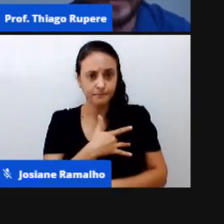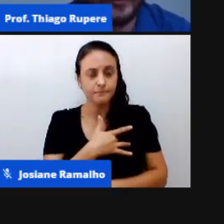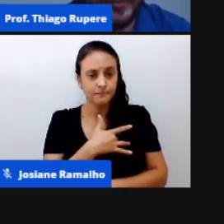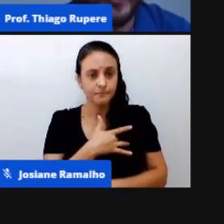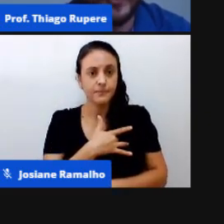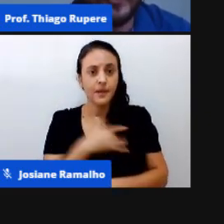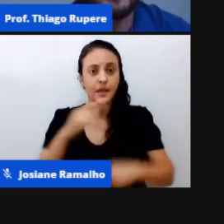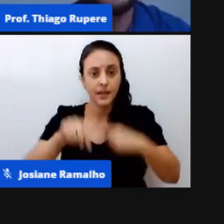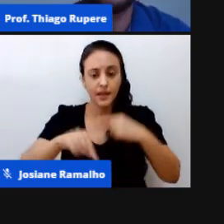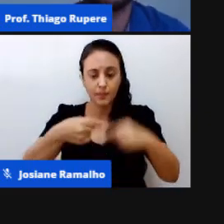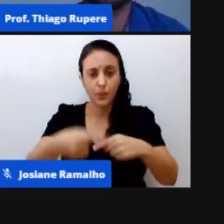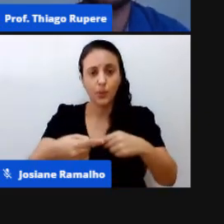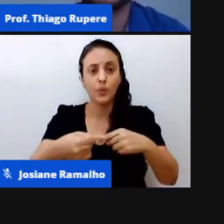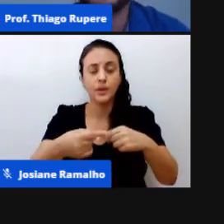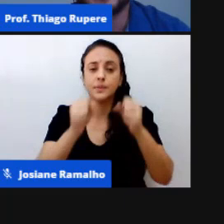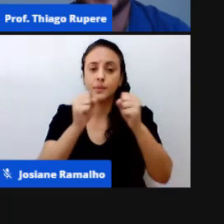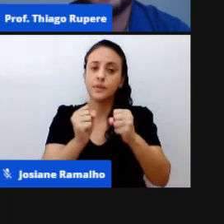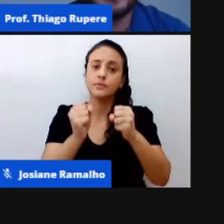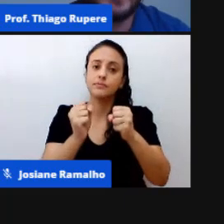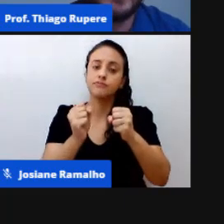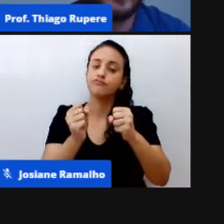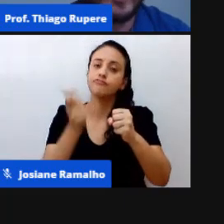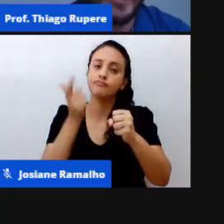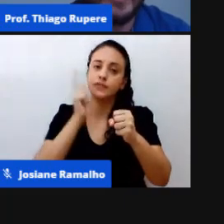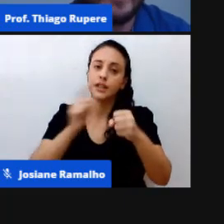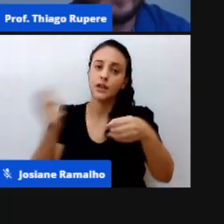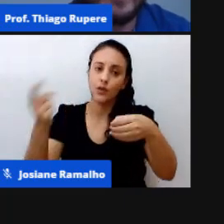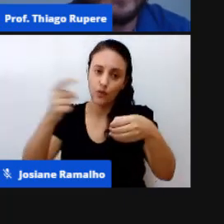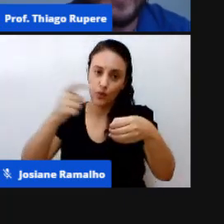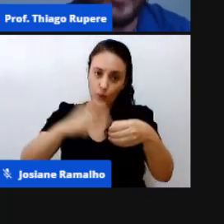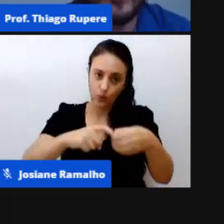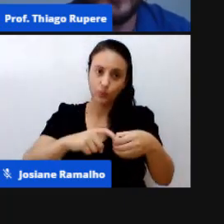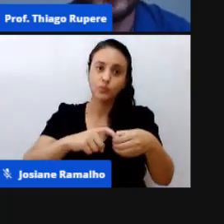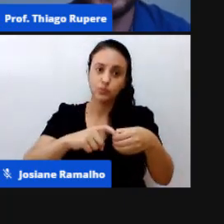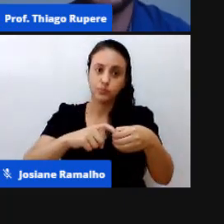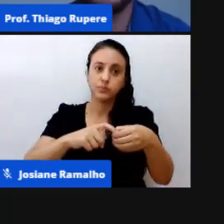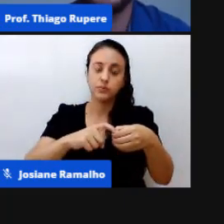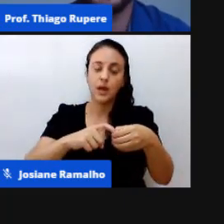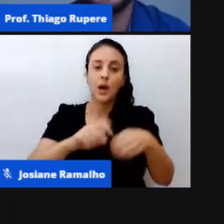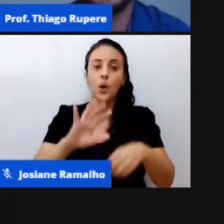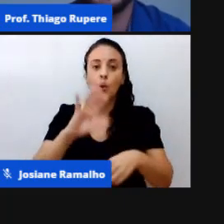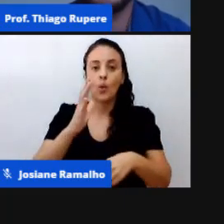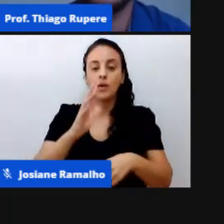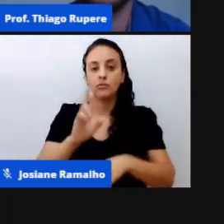voltar em momento oportuno, assim que as autoridades em saúde pública